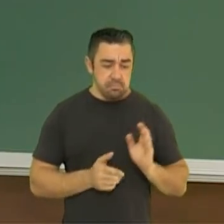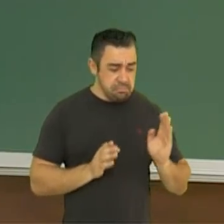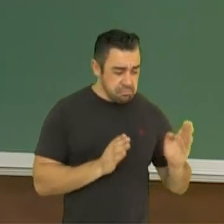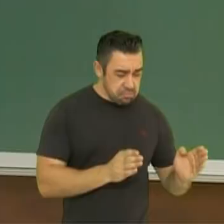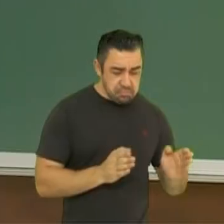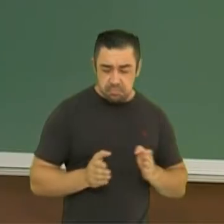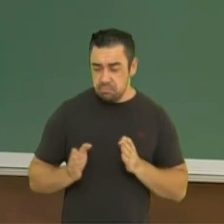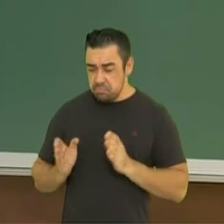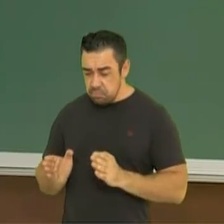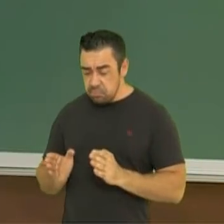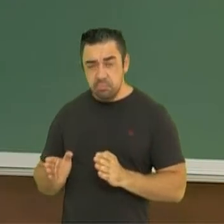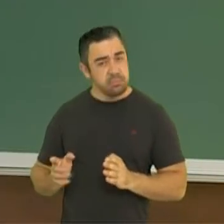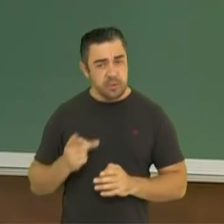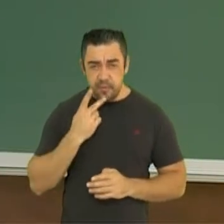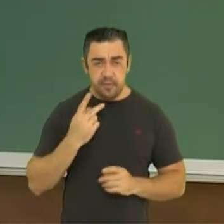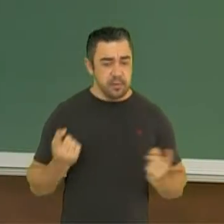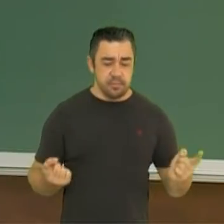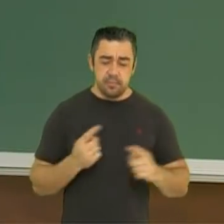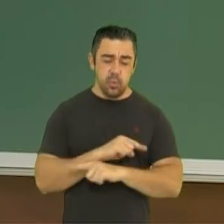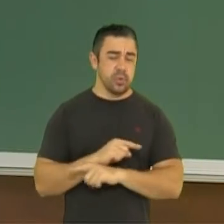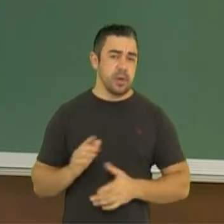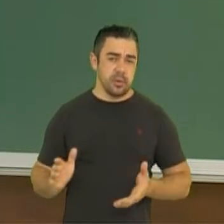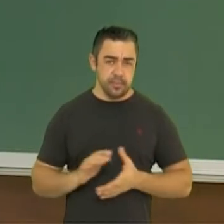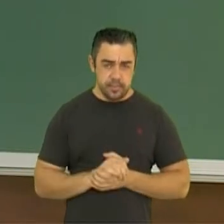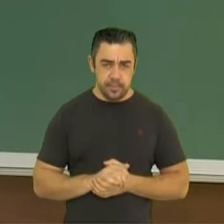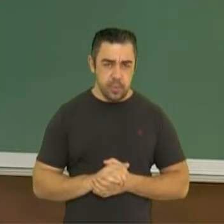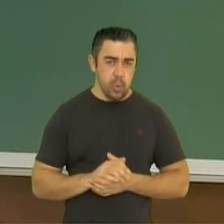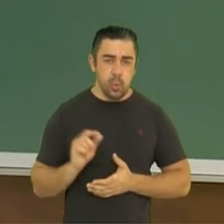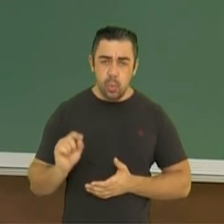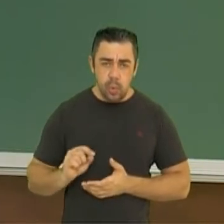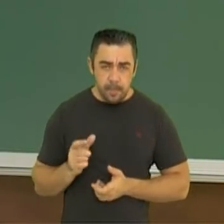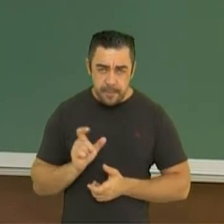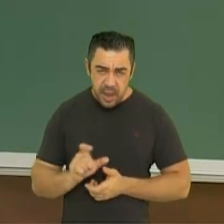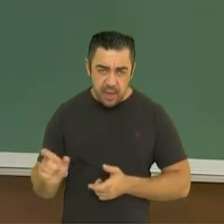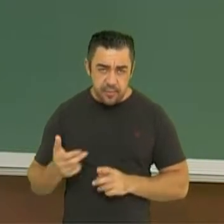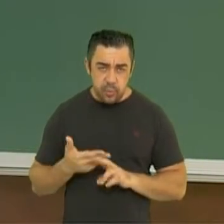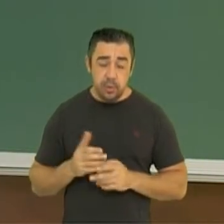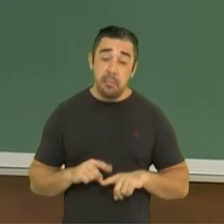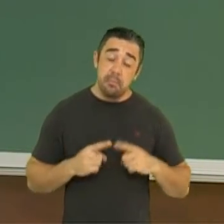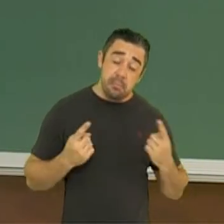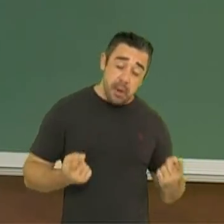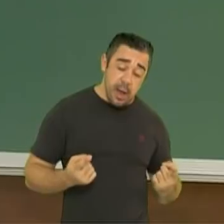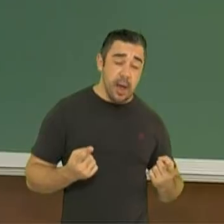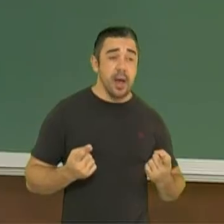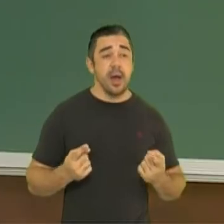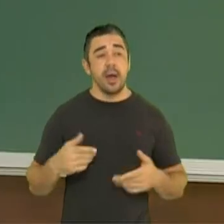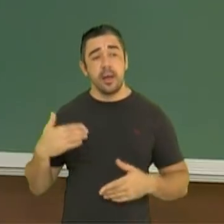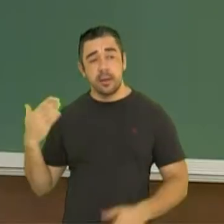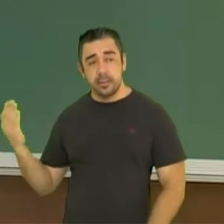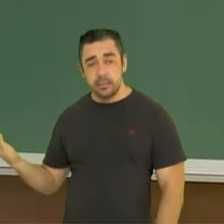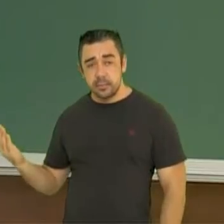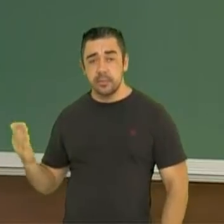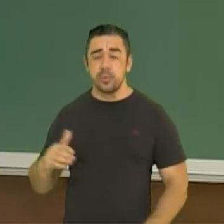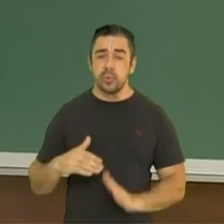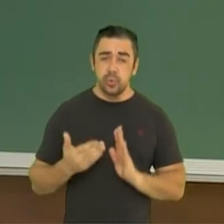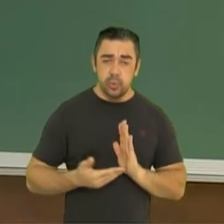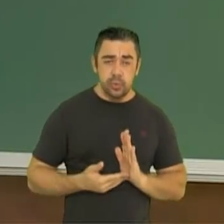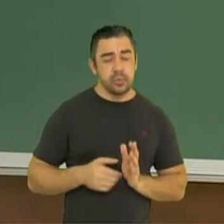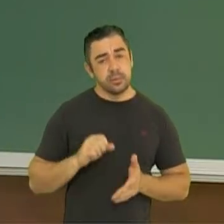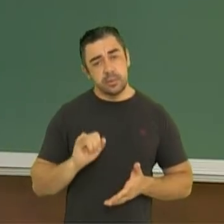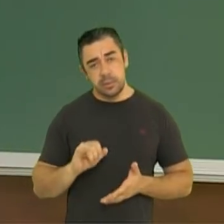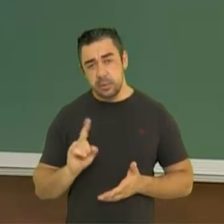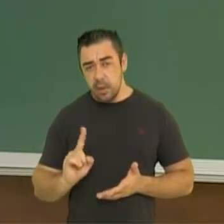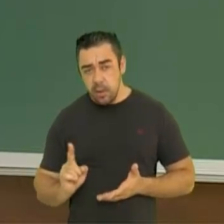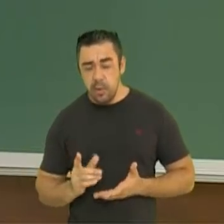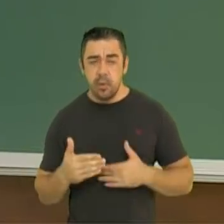situações e você fará então uma contraposição. Quais são os operadores? Mas, porém, todavia, contudo, senão